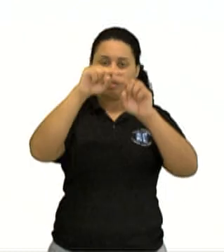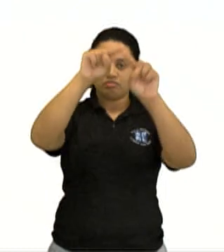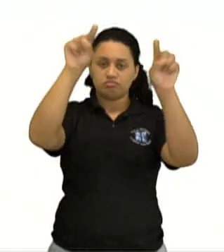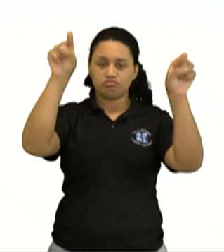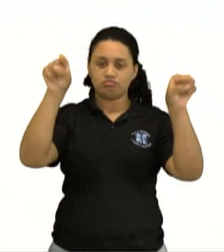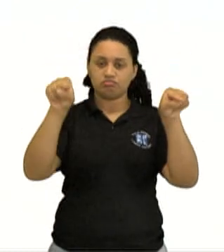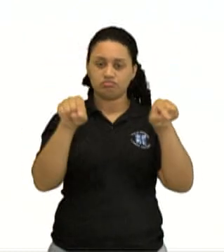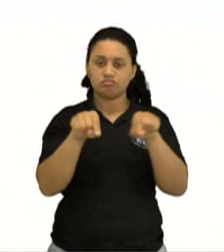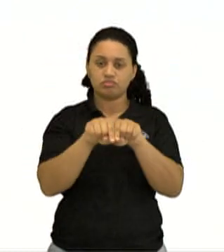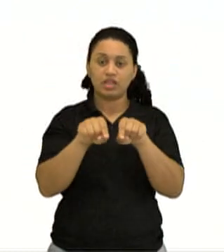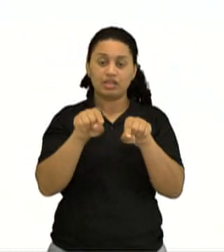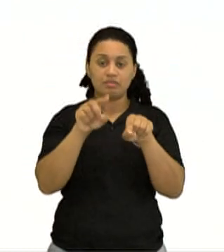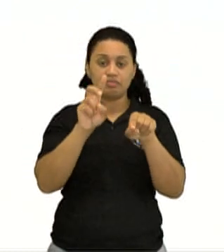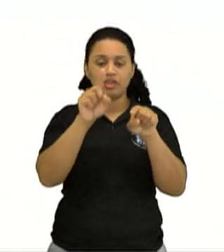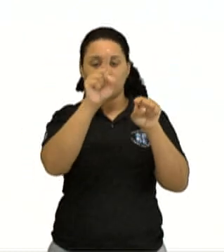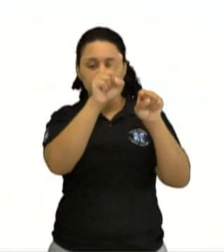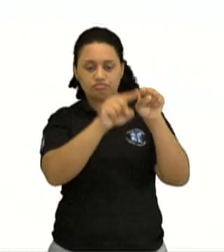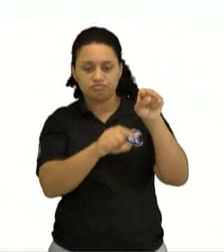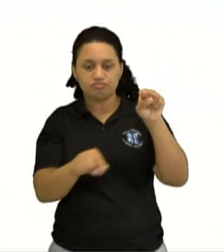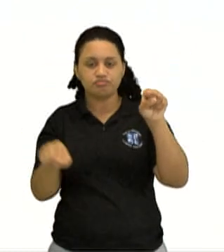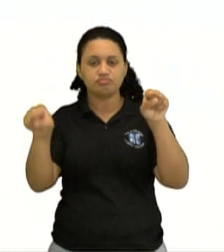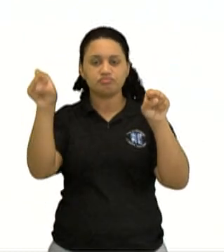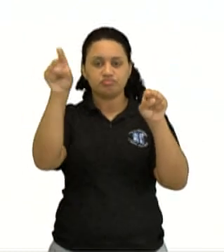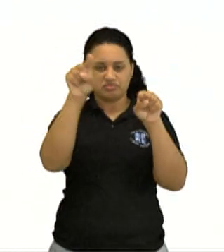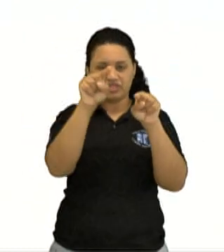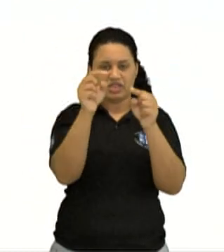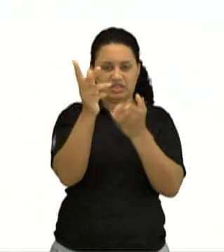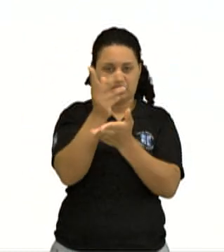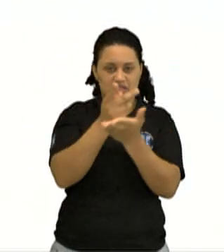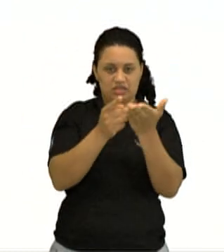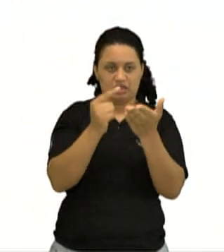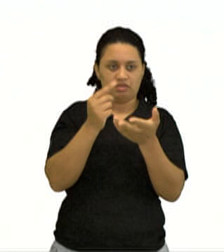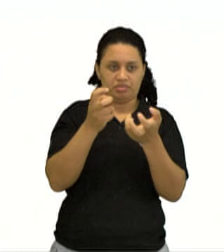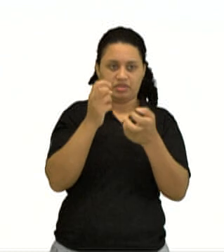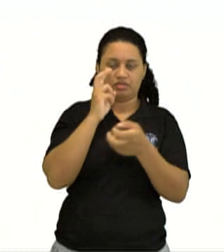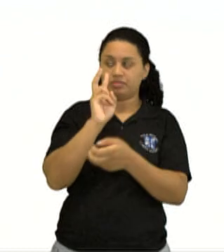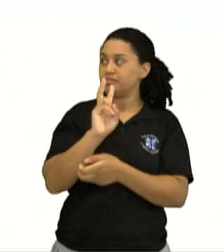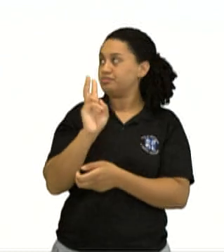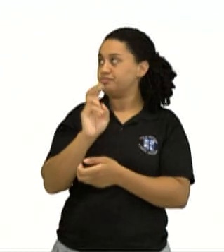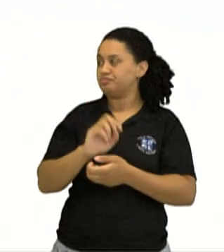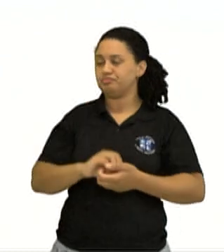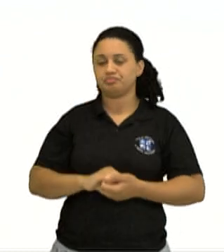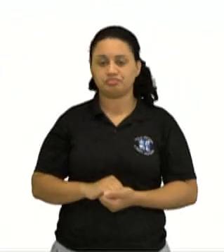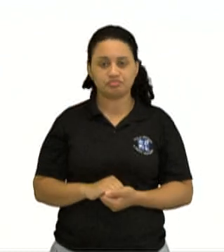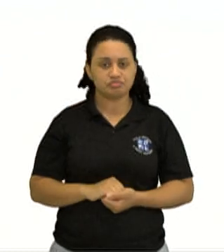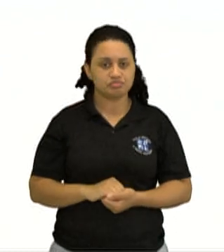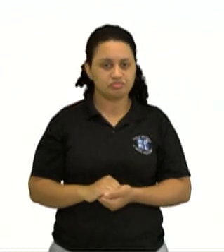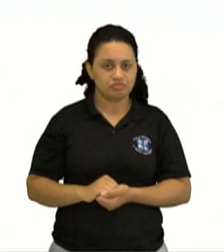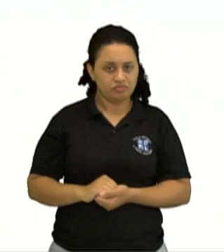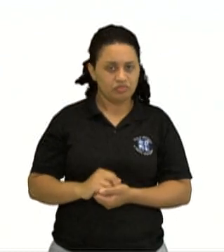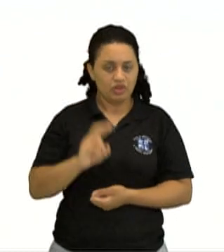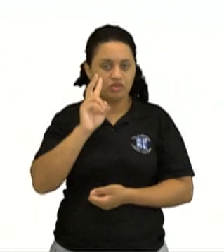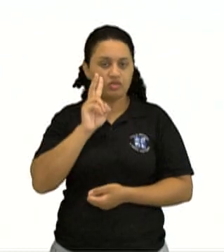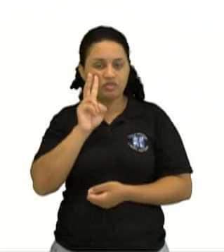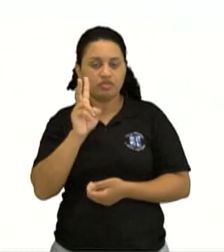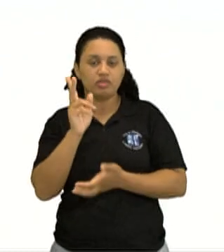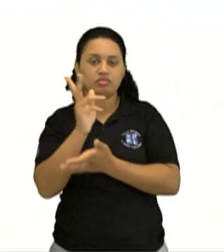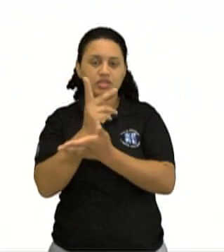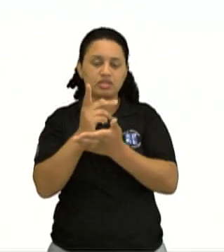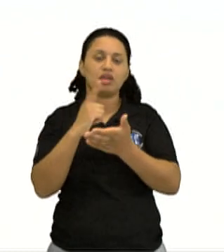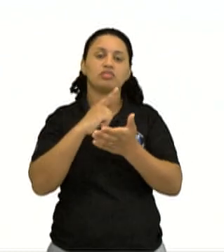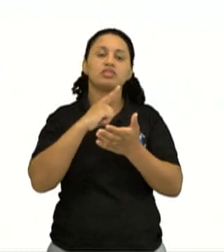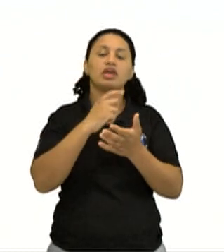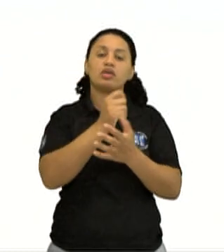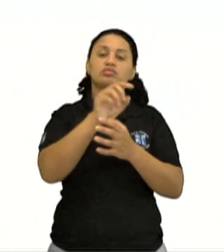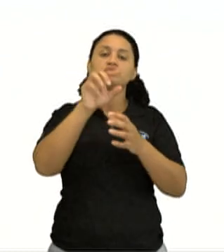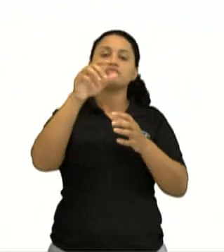da Terra, conforme a representação a seguir. São chamados satélites, muitas vezes eles podem estar se movimentando junto com a